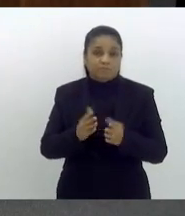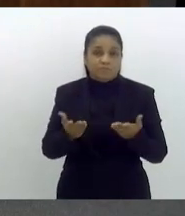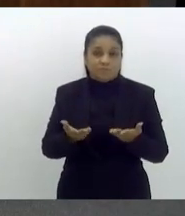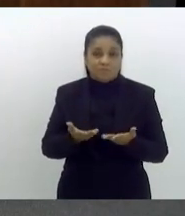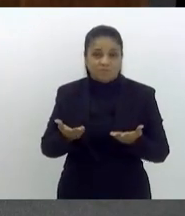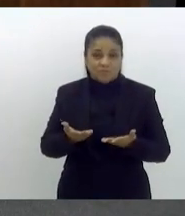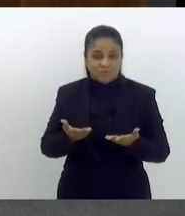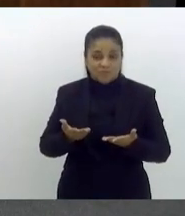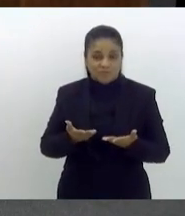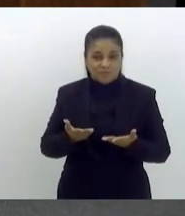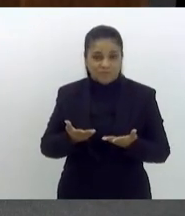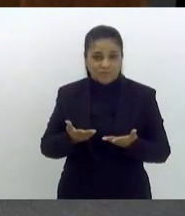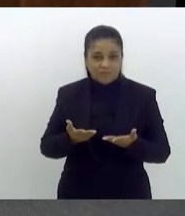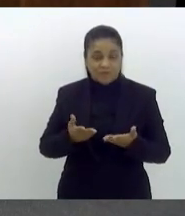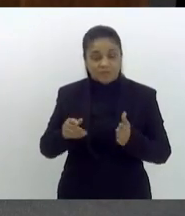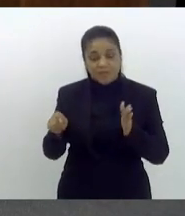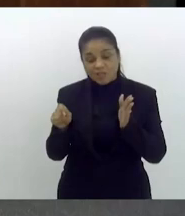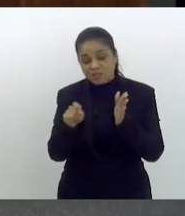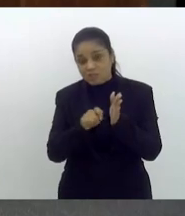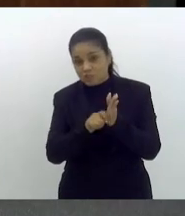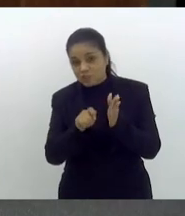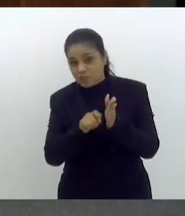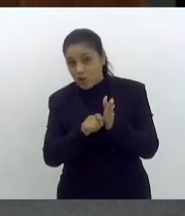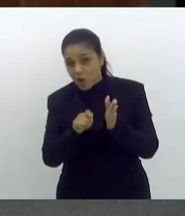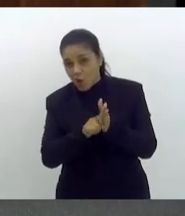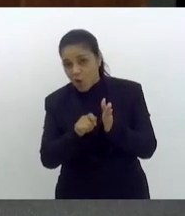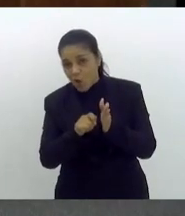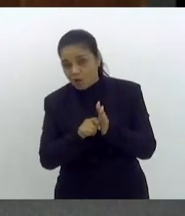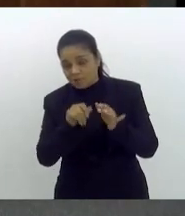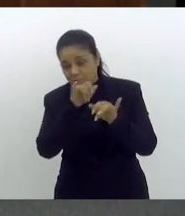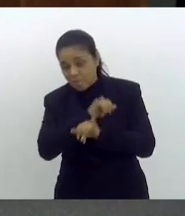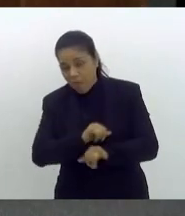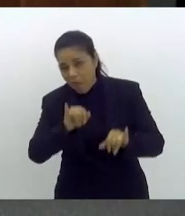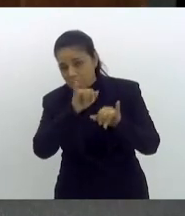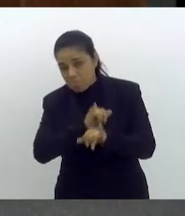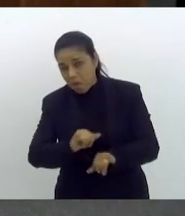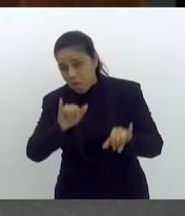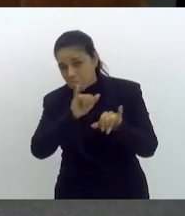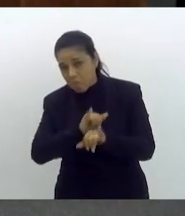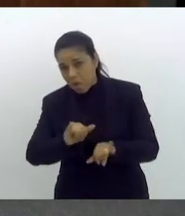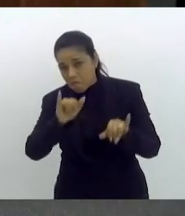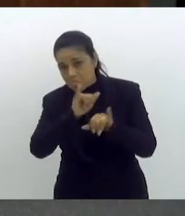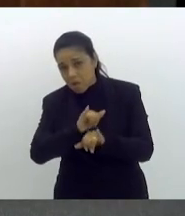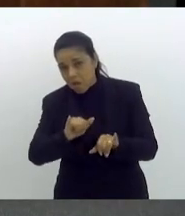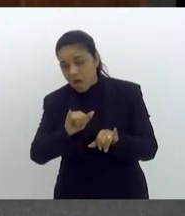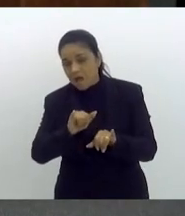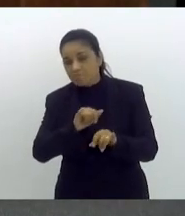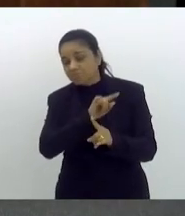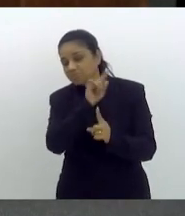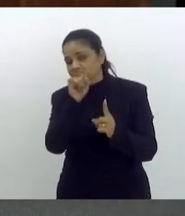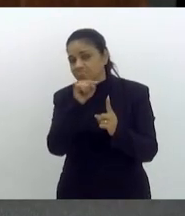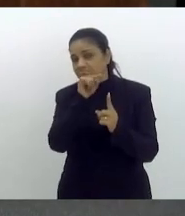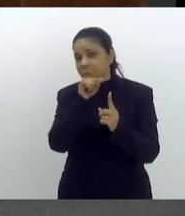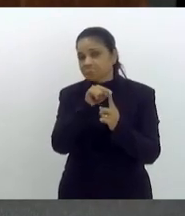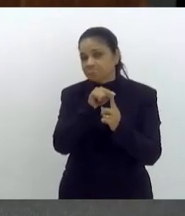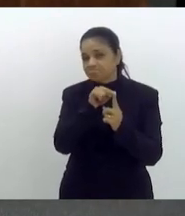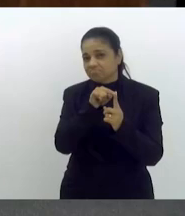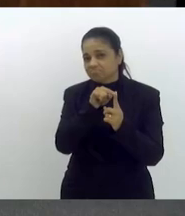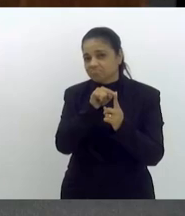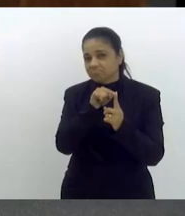a questão das drogas tão falado às vezes no intuito de